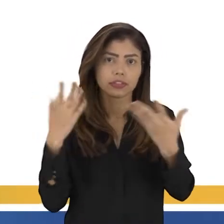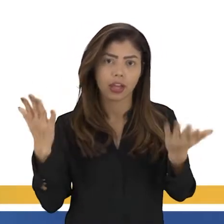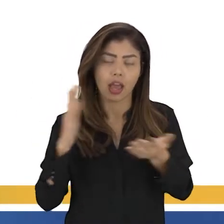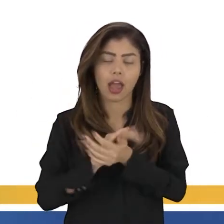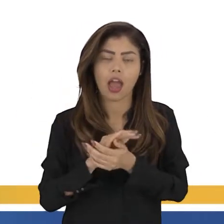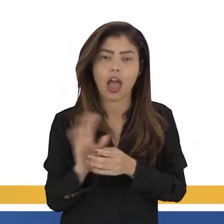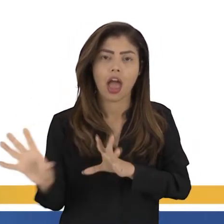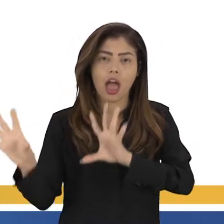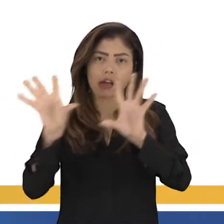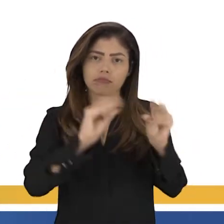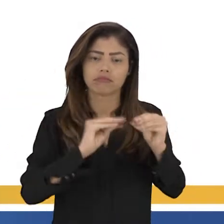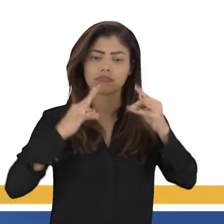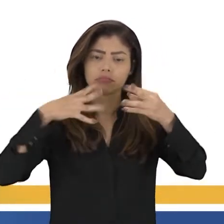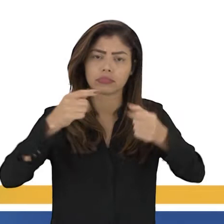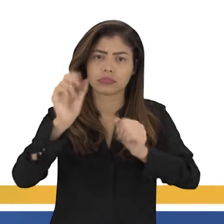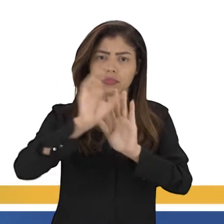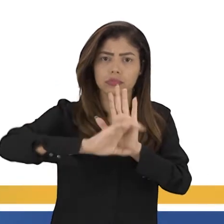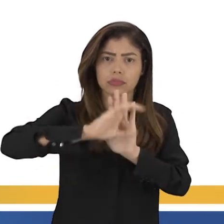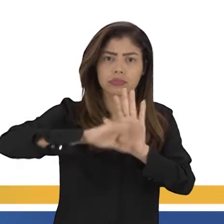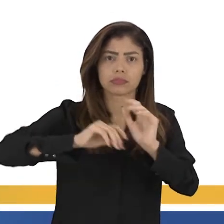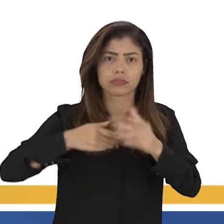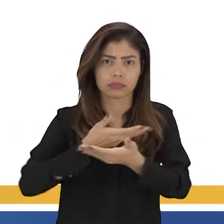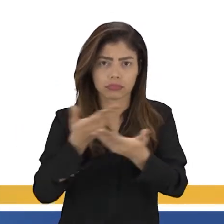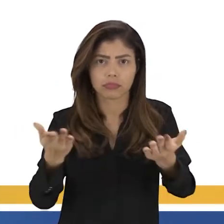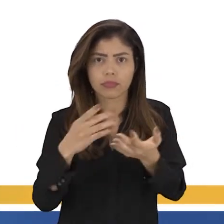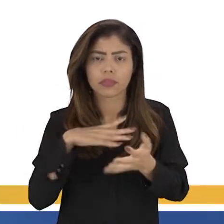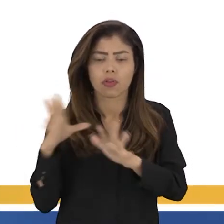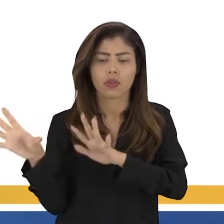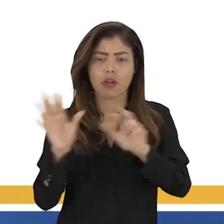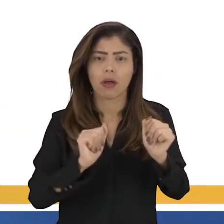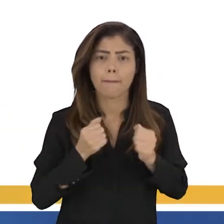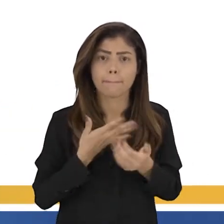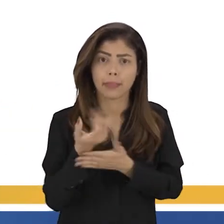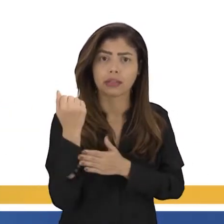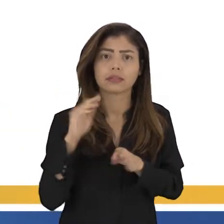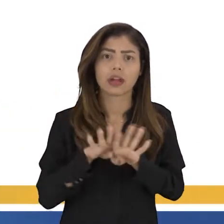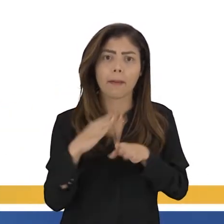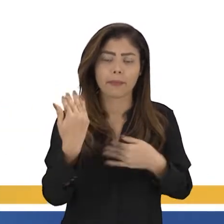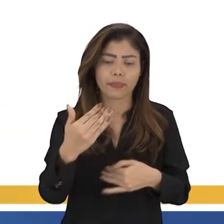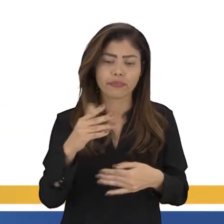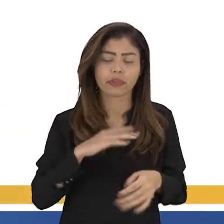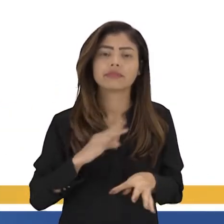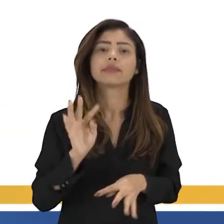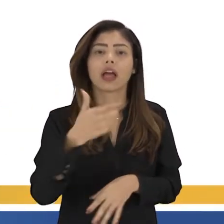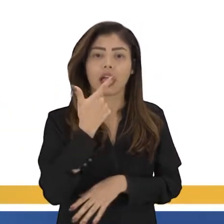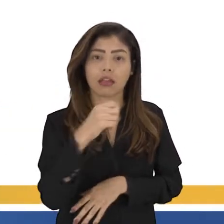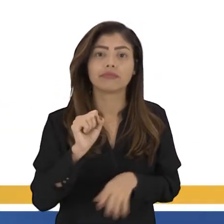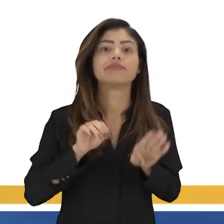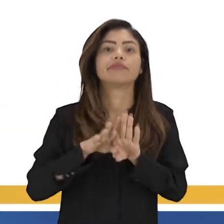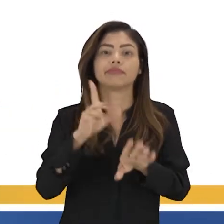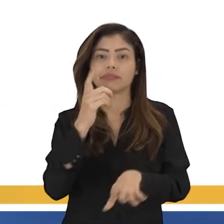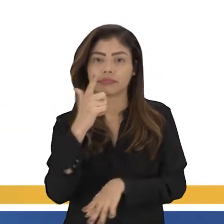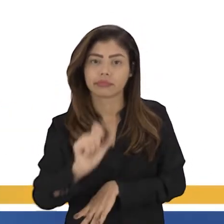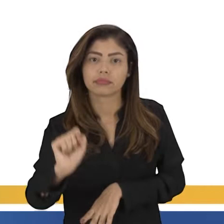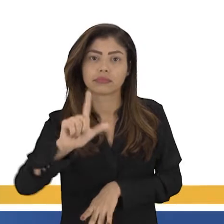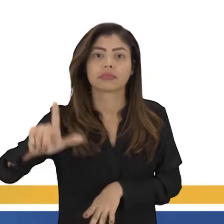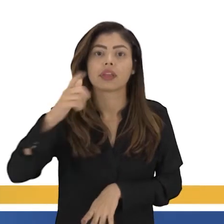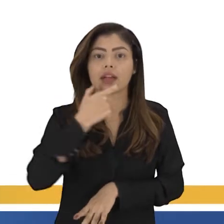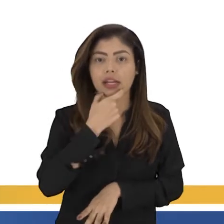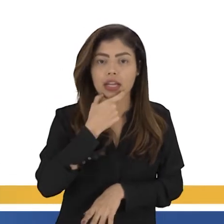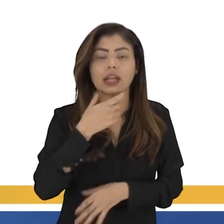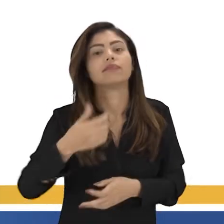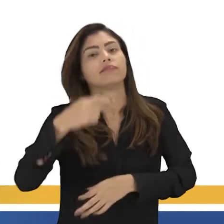que abordam todos esses conteúdos aí. Quando você pega essa prova com esse nome, você tem língua portuguesa, literatura, o